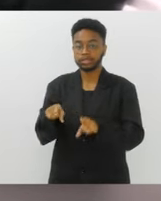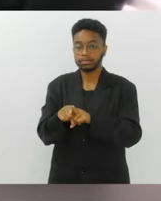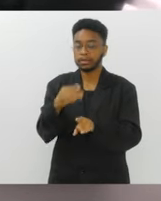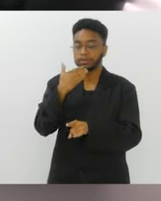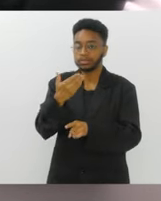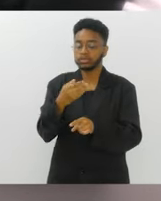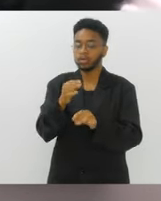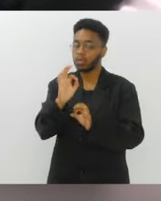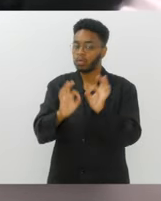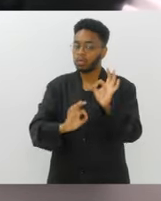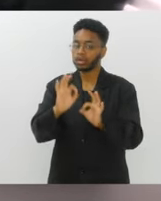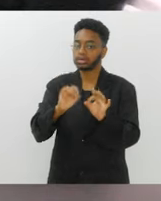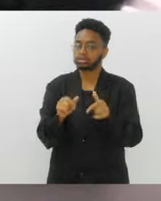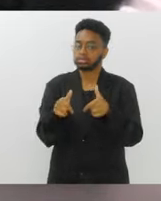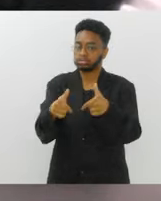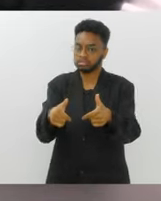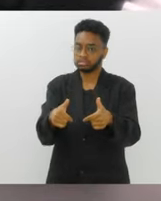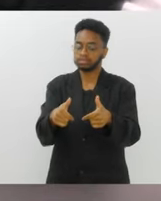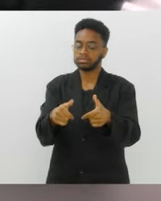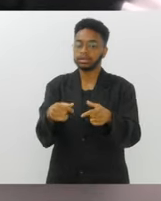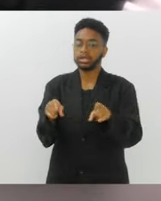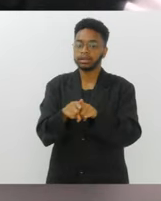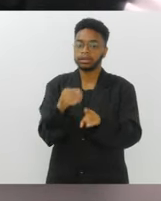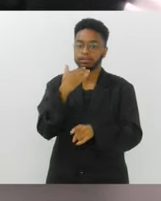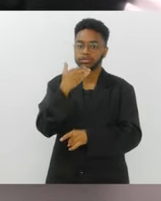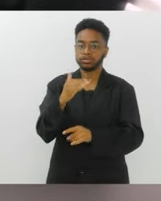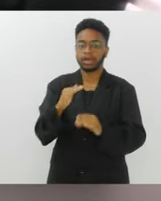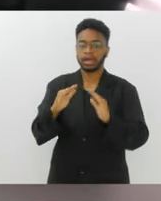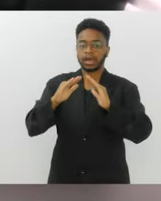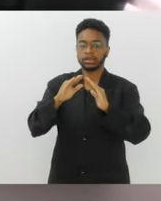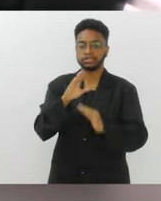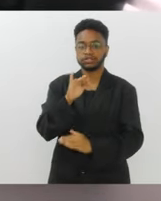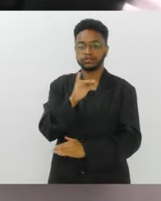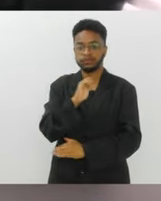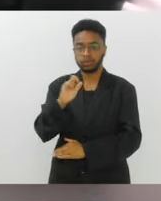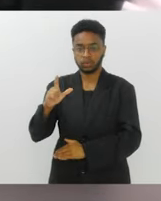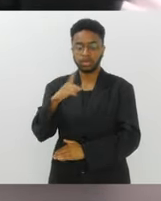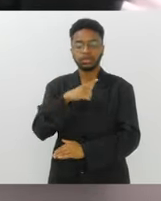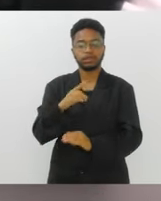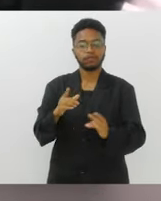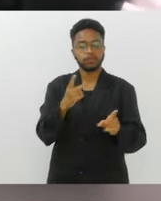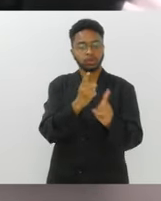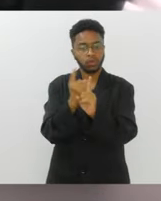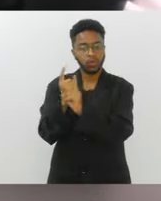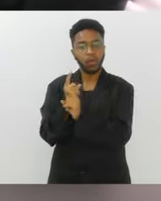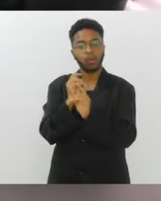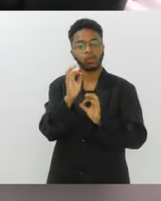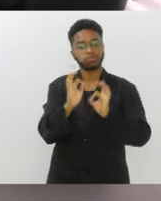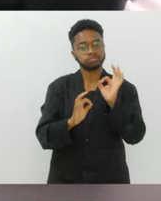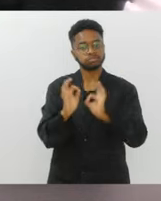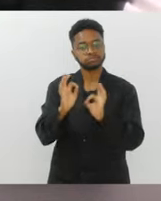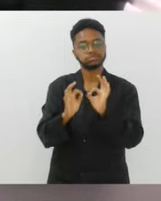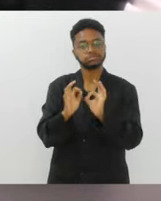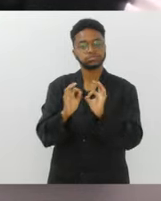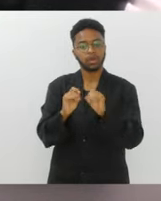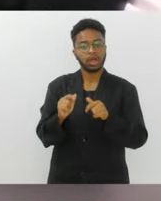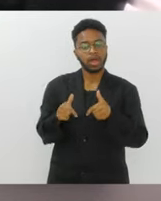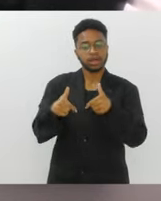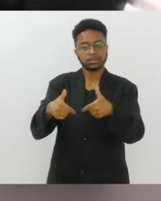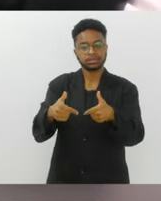conduta. Pedimos à Casa Civil, houve um encontro, um ajuste de conduta, e